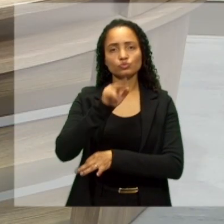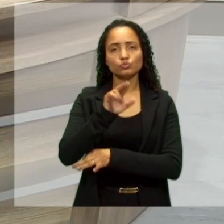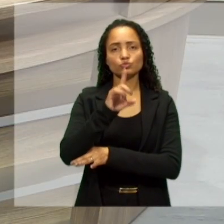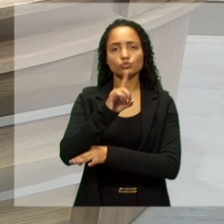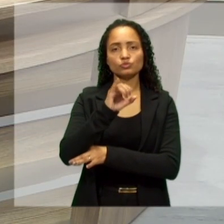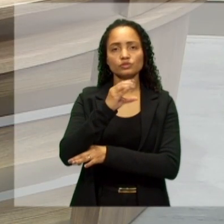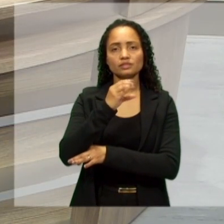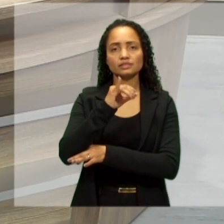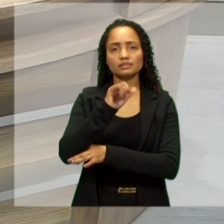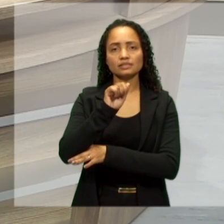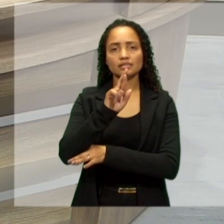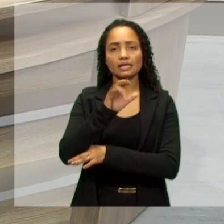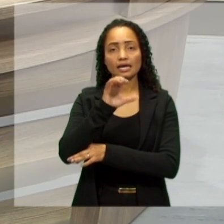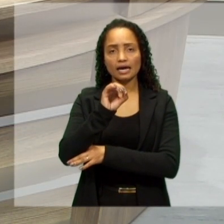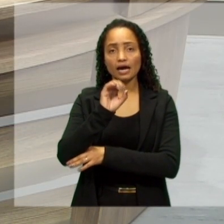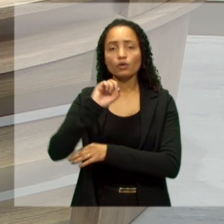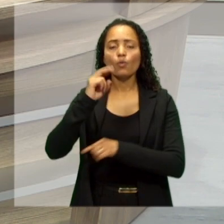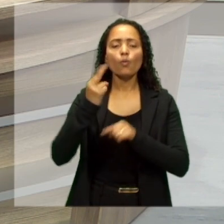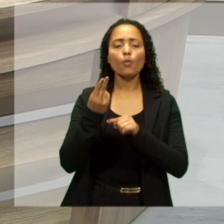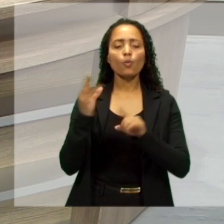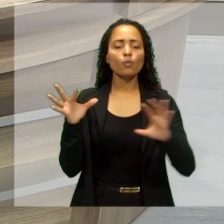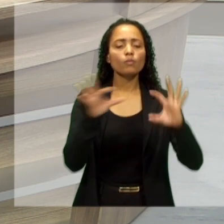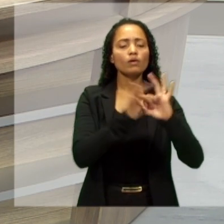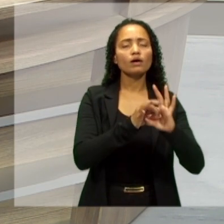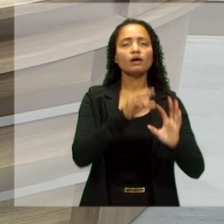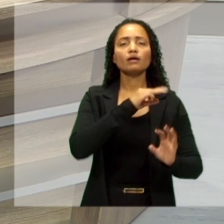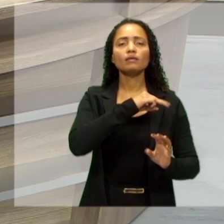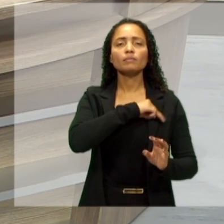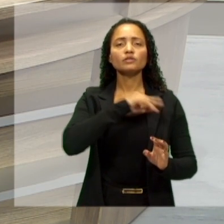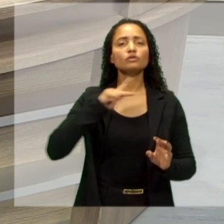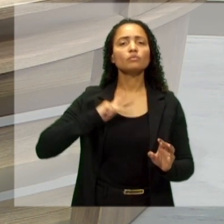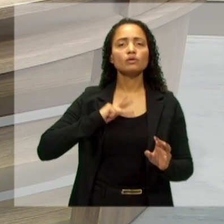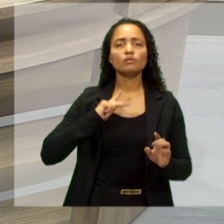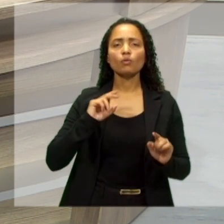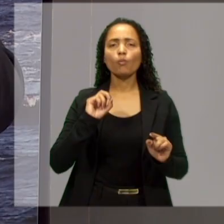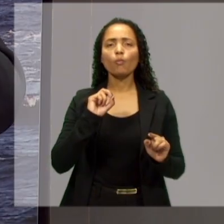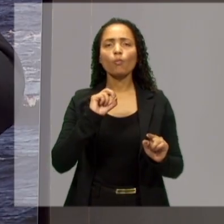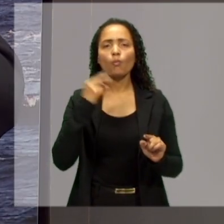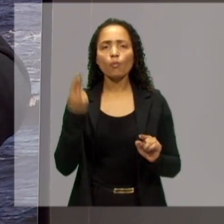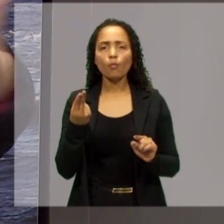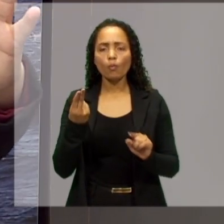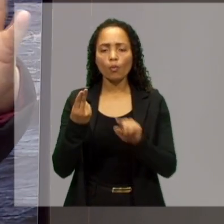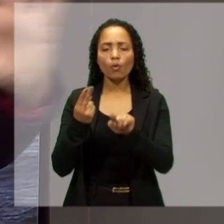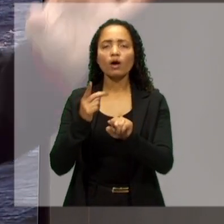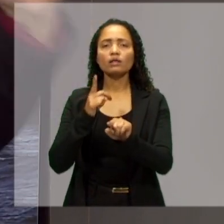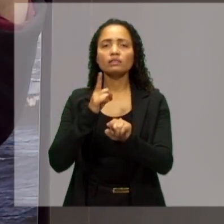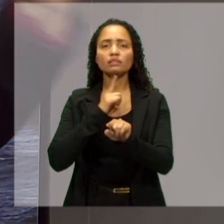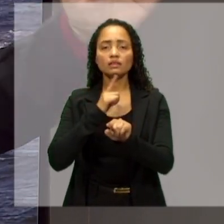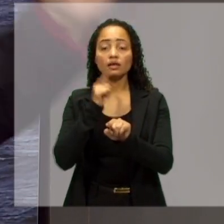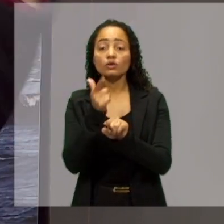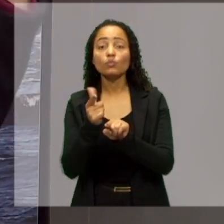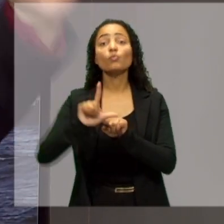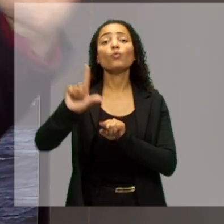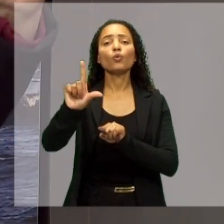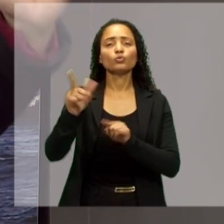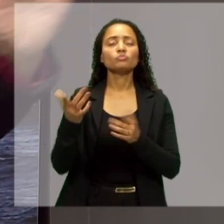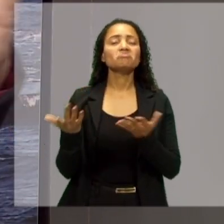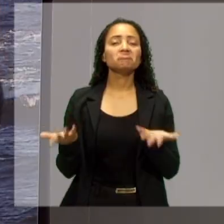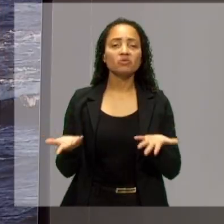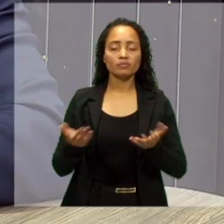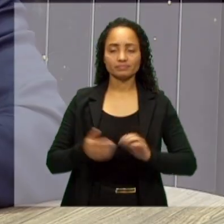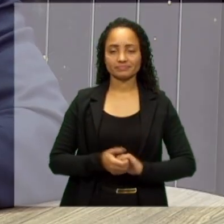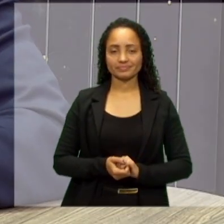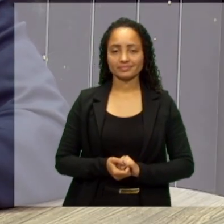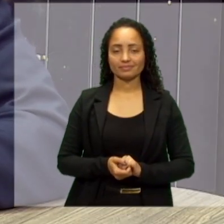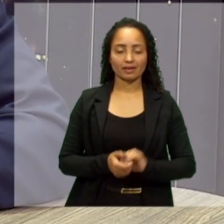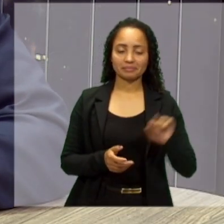diretamente ou ao Ministério Público? Ou é ainda um quinto órgão? Isso. Nenhum